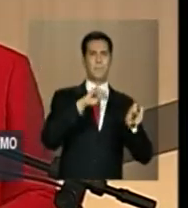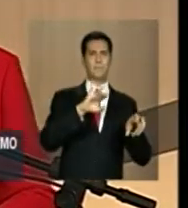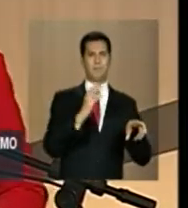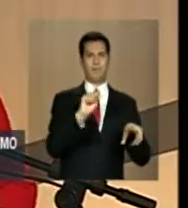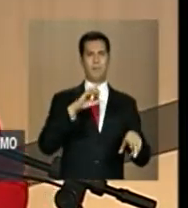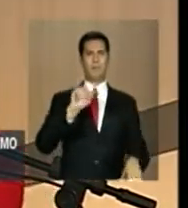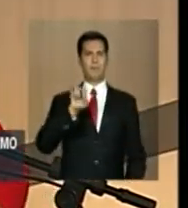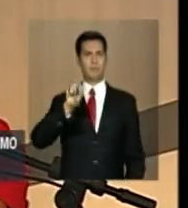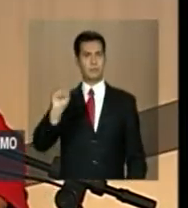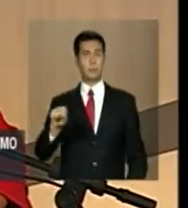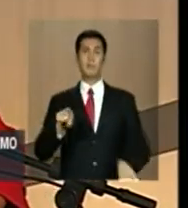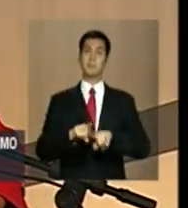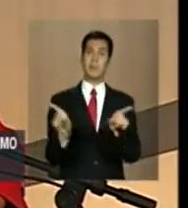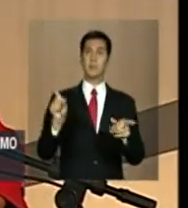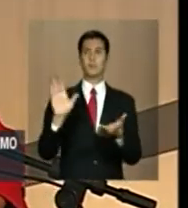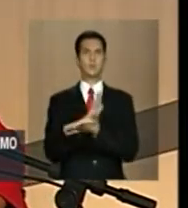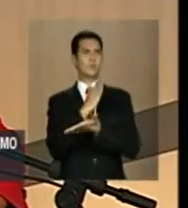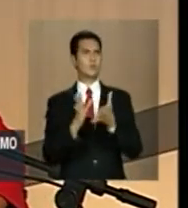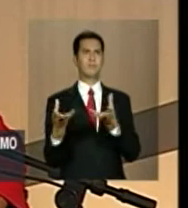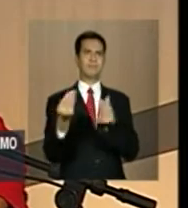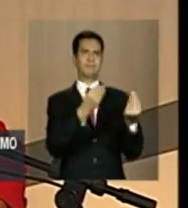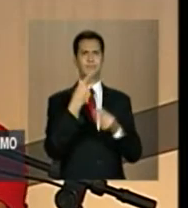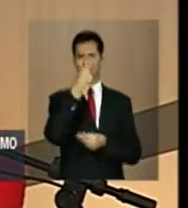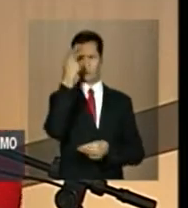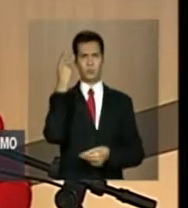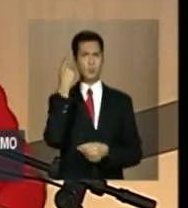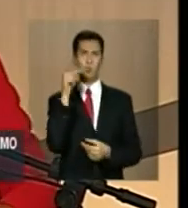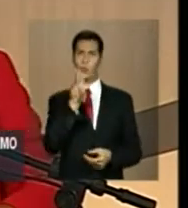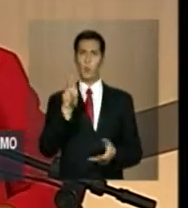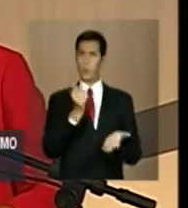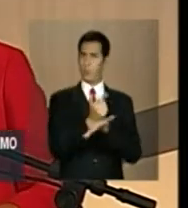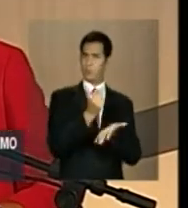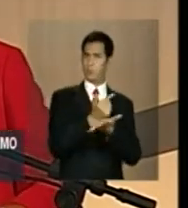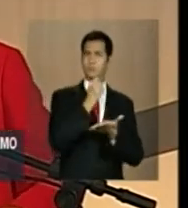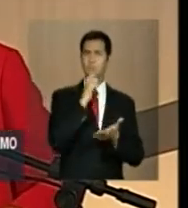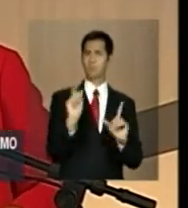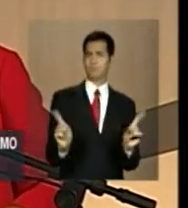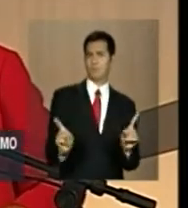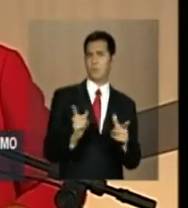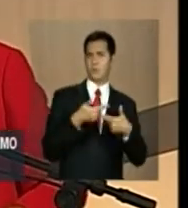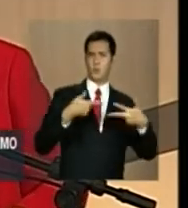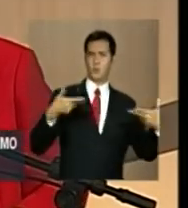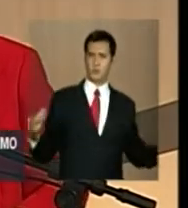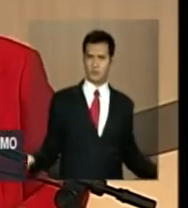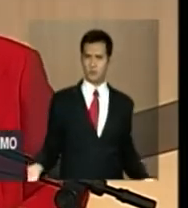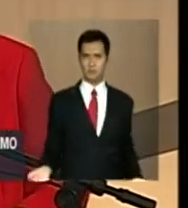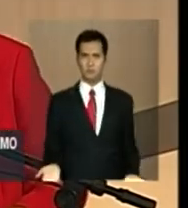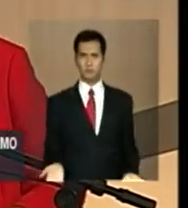a vários bens de consumo, e que vão ter